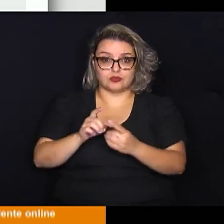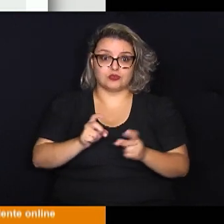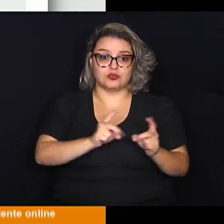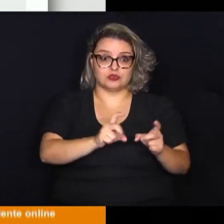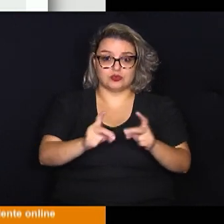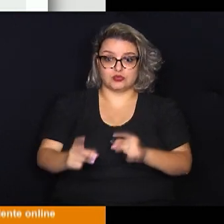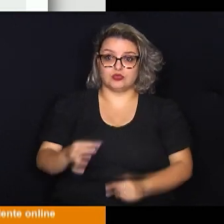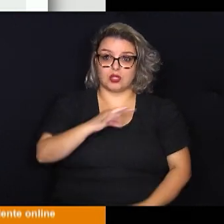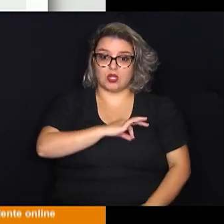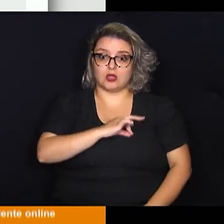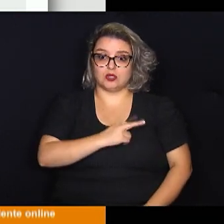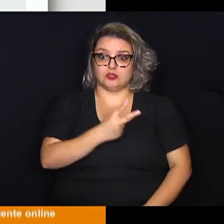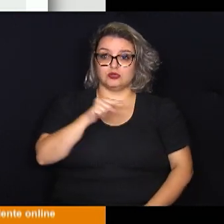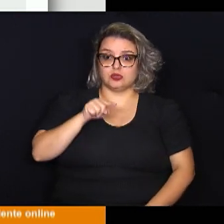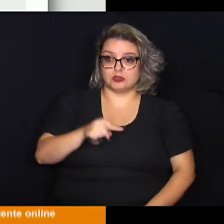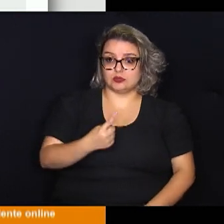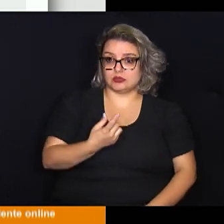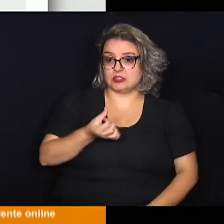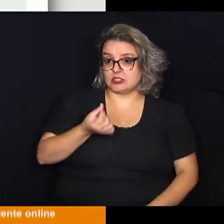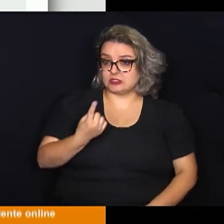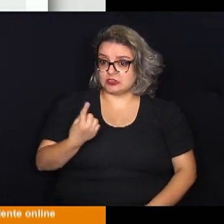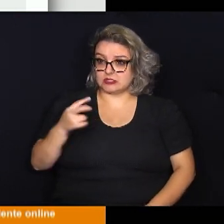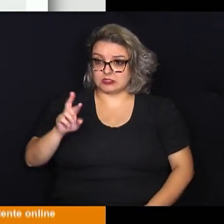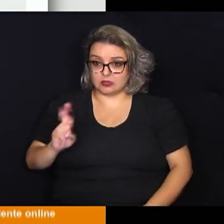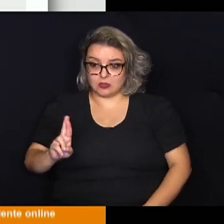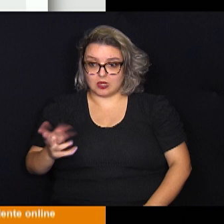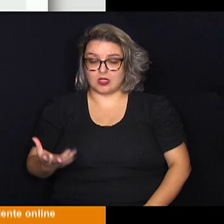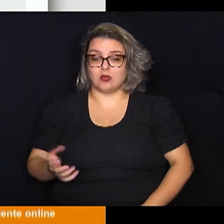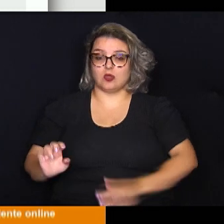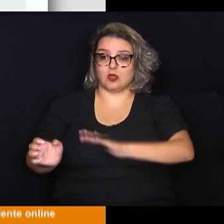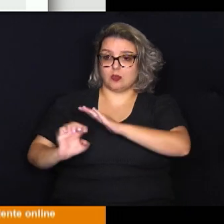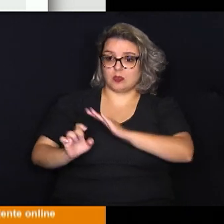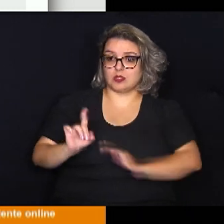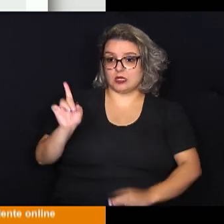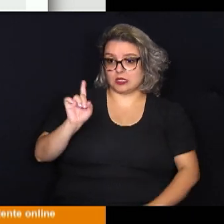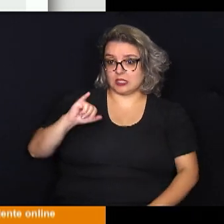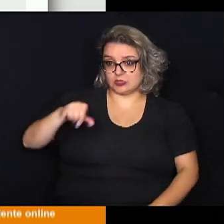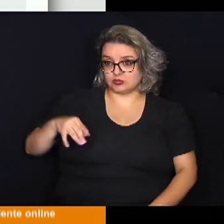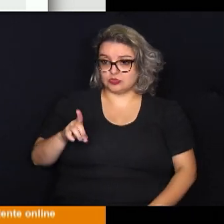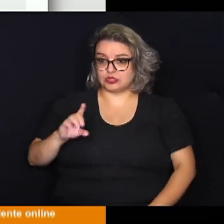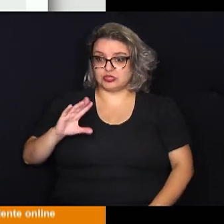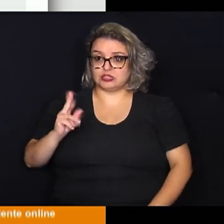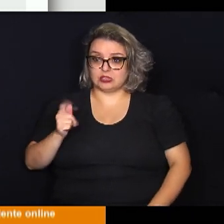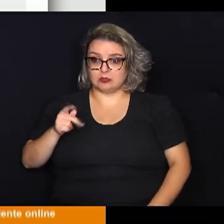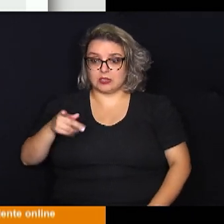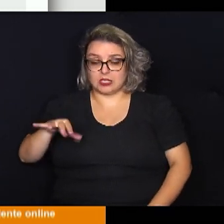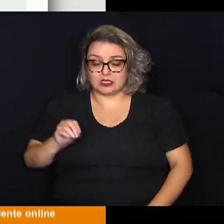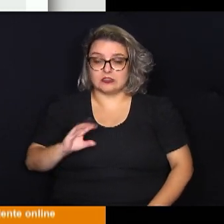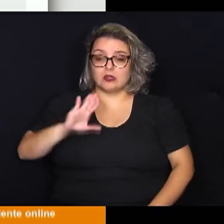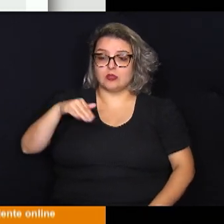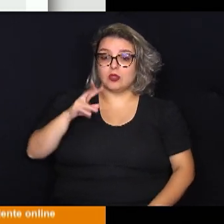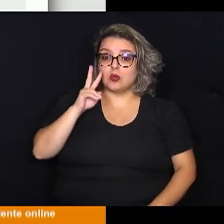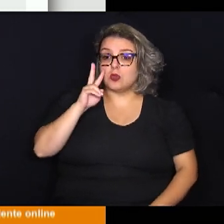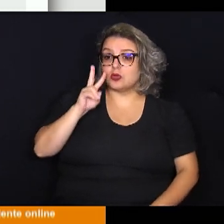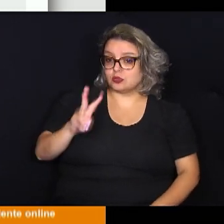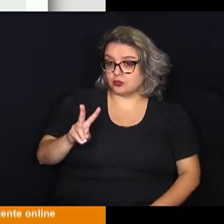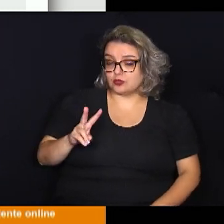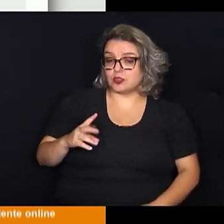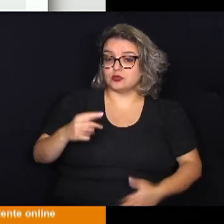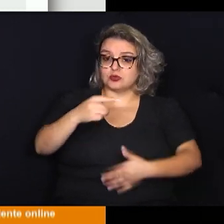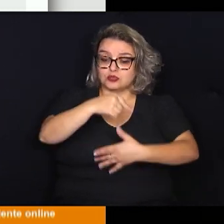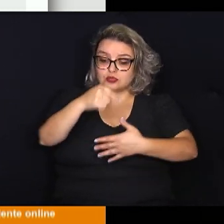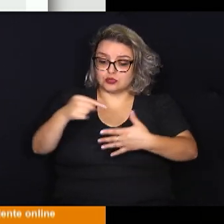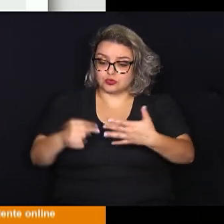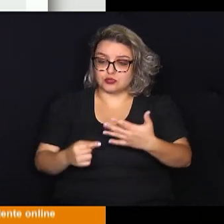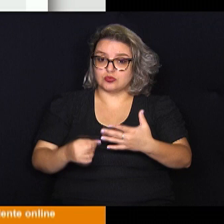R$ 2.161. A empresa fica lá no Jardim Chapadão e quando você olha os requisitos, por